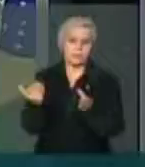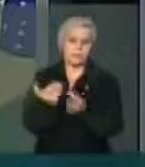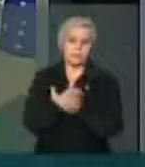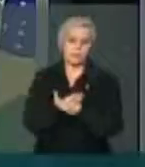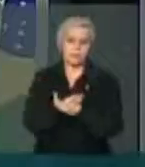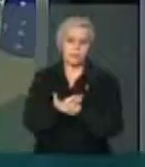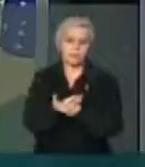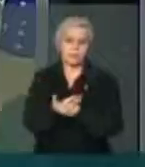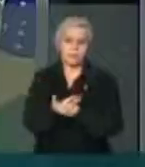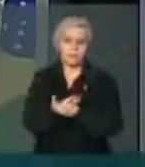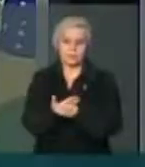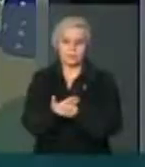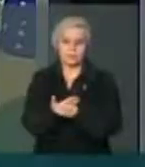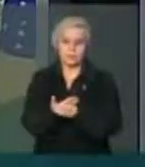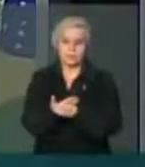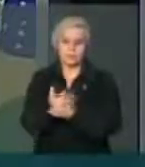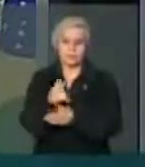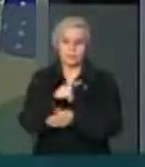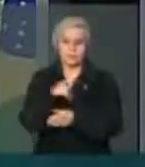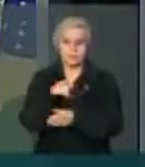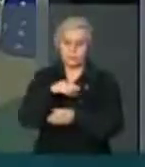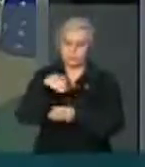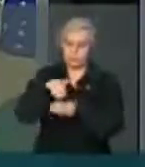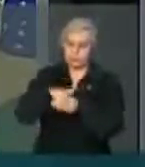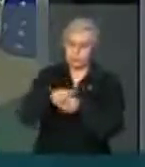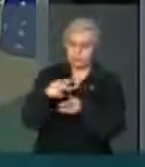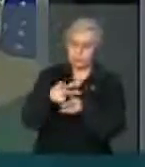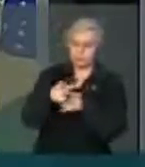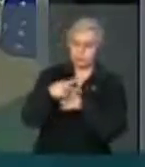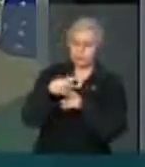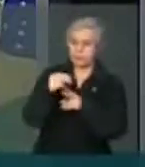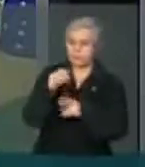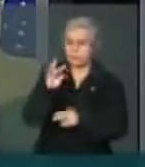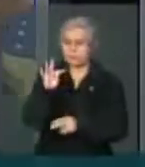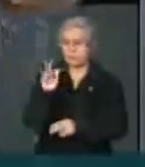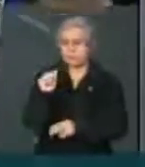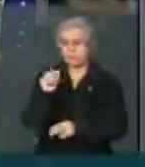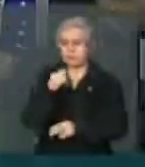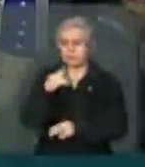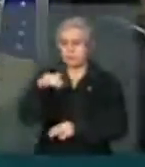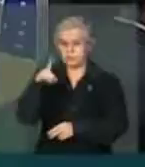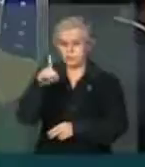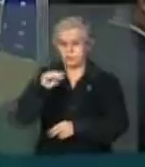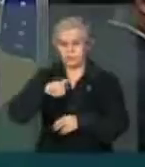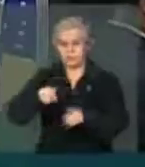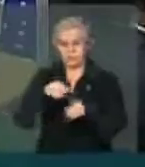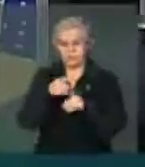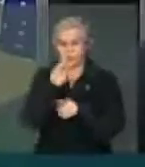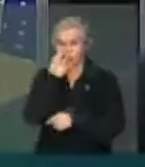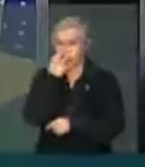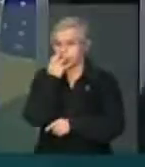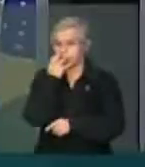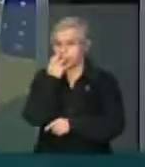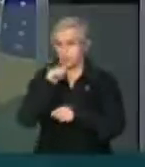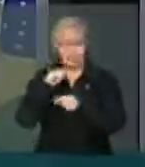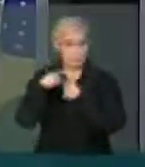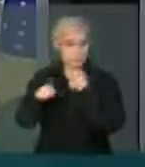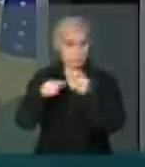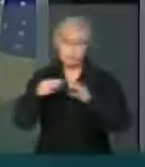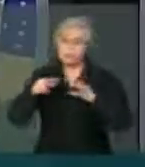que culminou com a eleição de Tancredo e Sarney. O restante, o brasileiro todo, sabe o que...